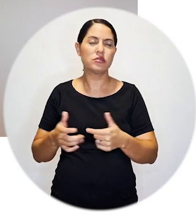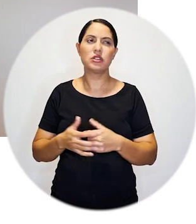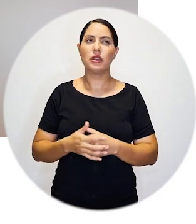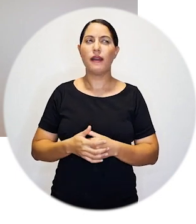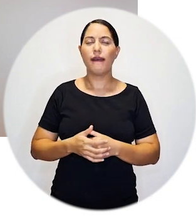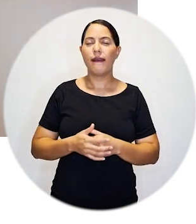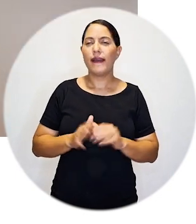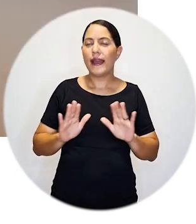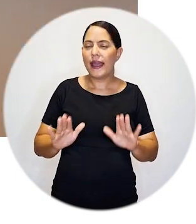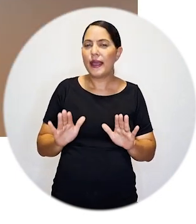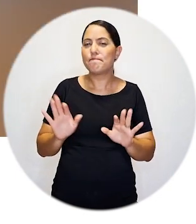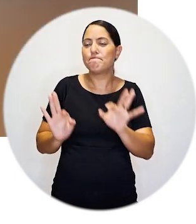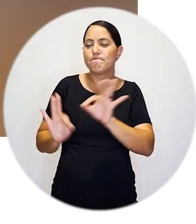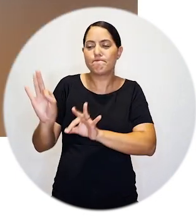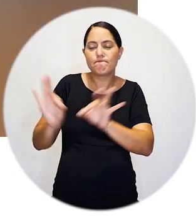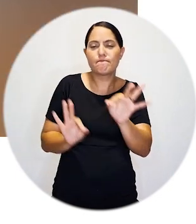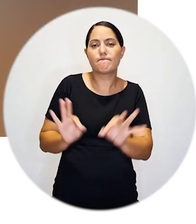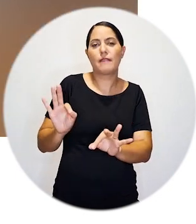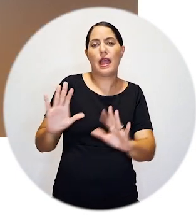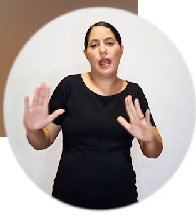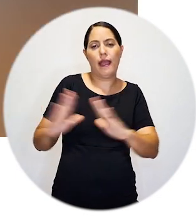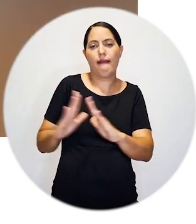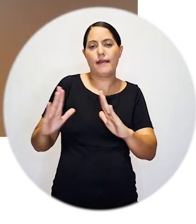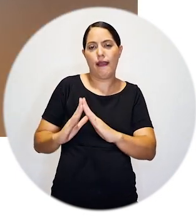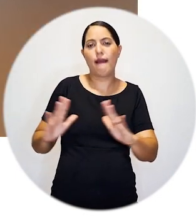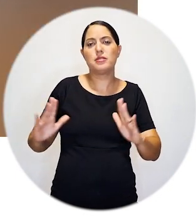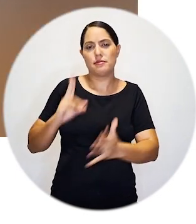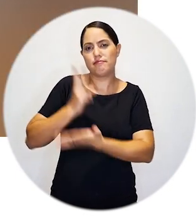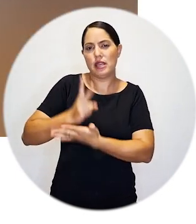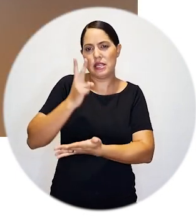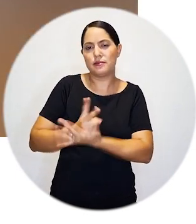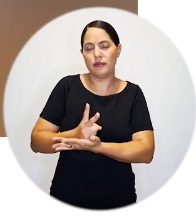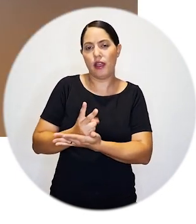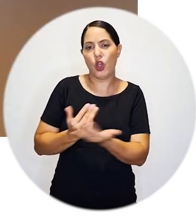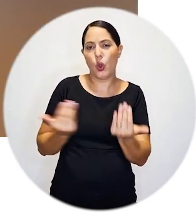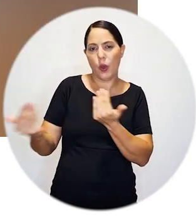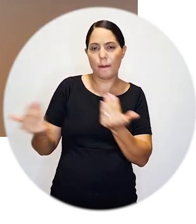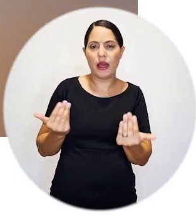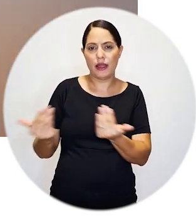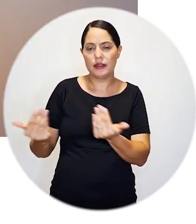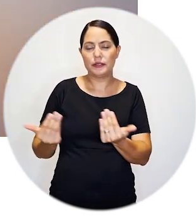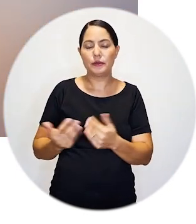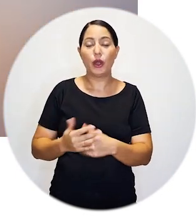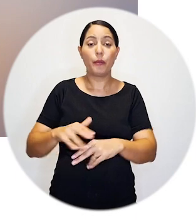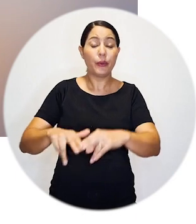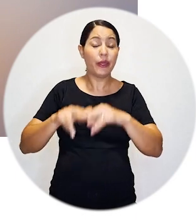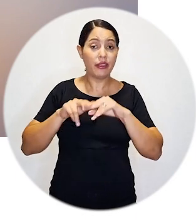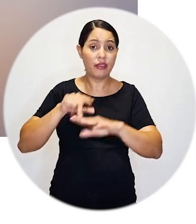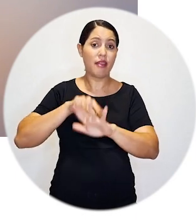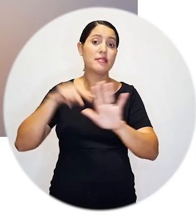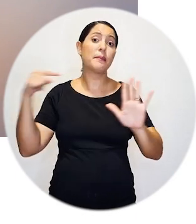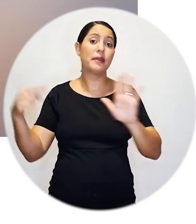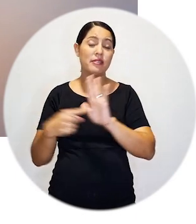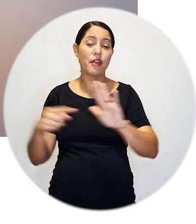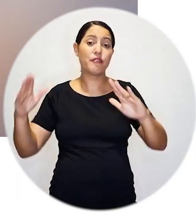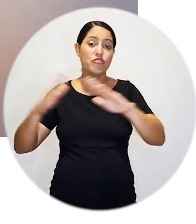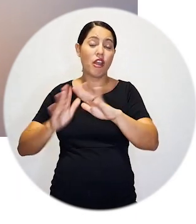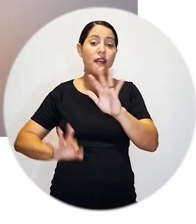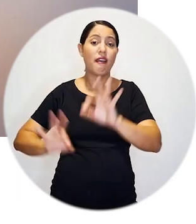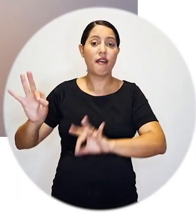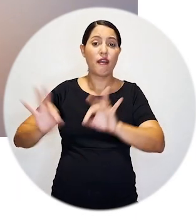dizer, podemos até dizer assim, a casa em dia, né? A casa em ordem, para poder uniformizar